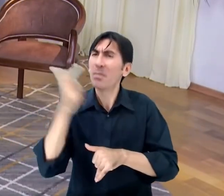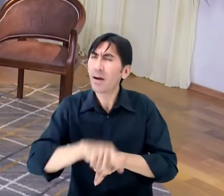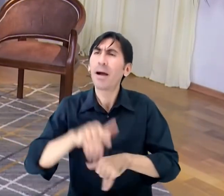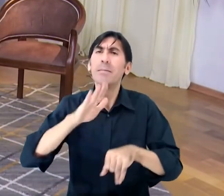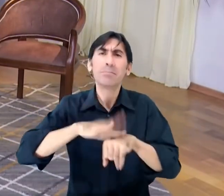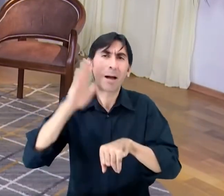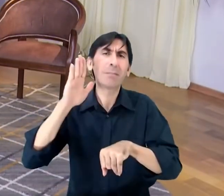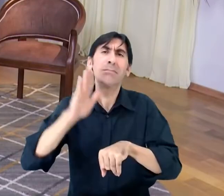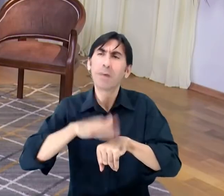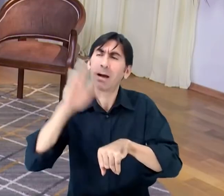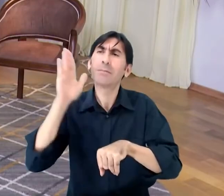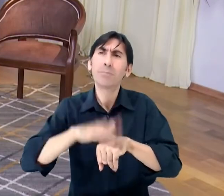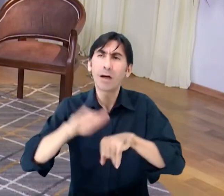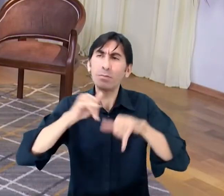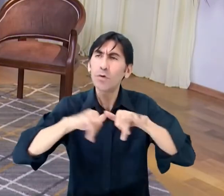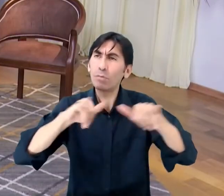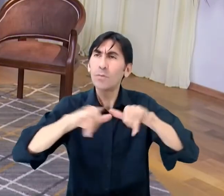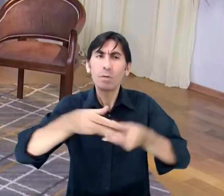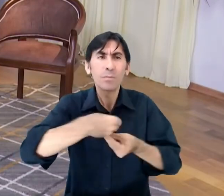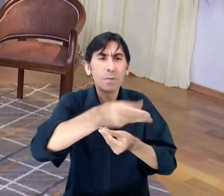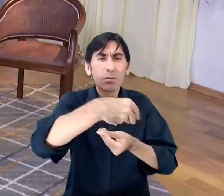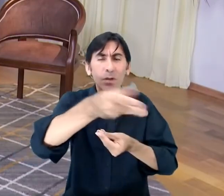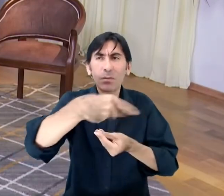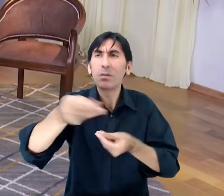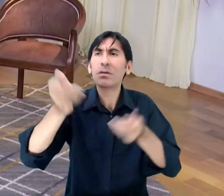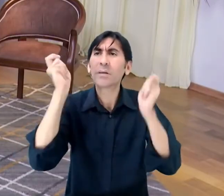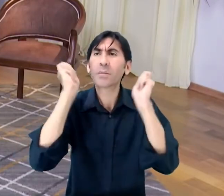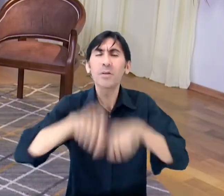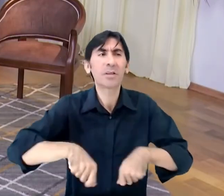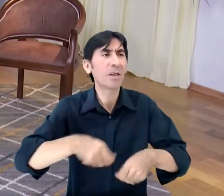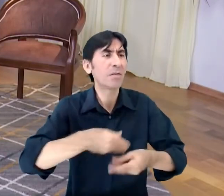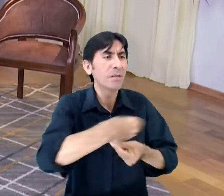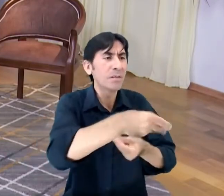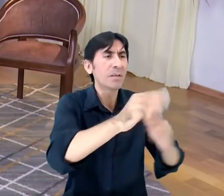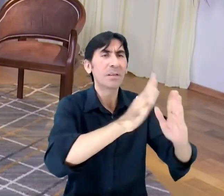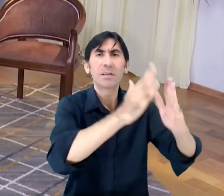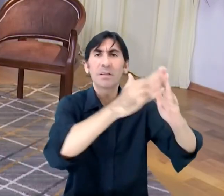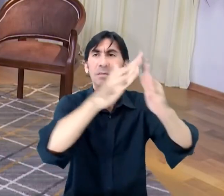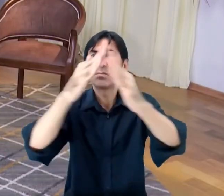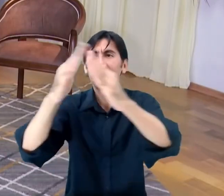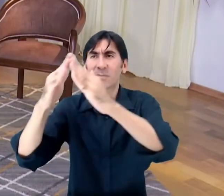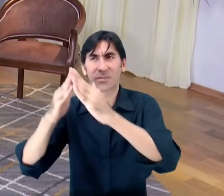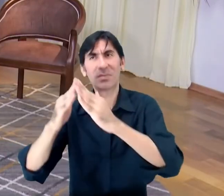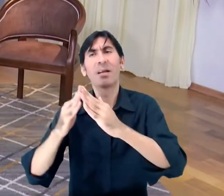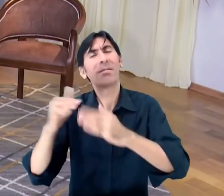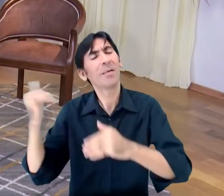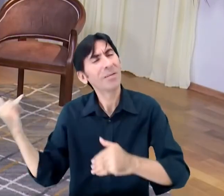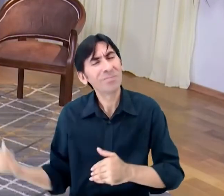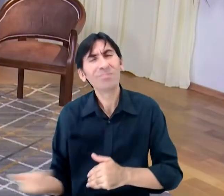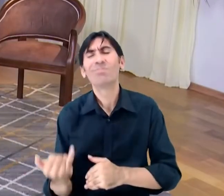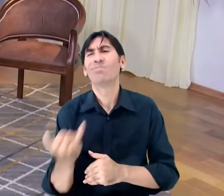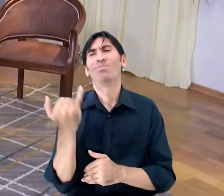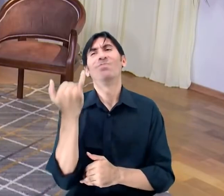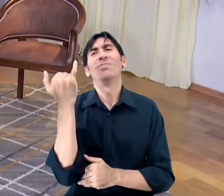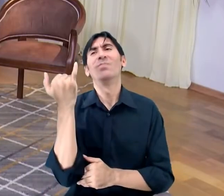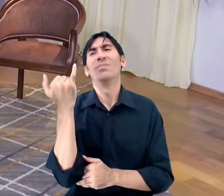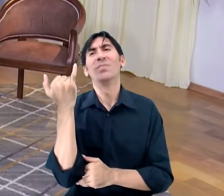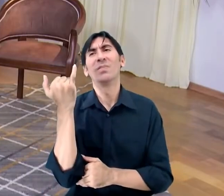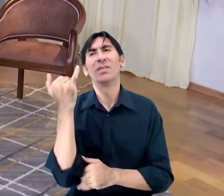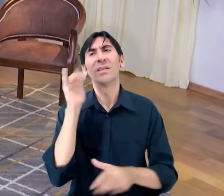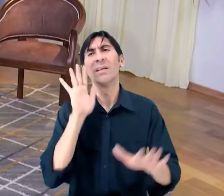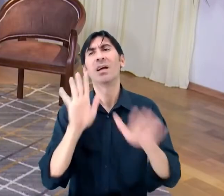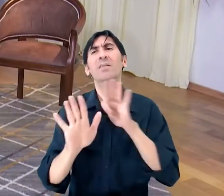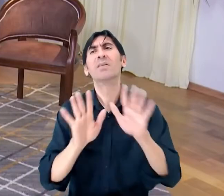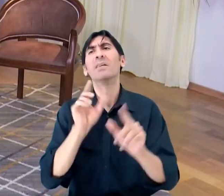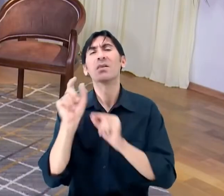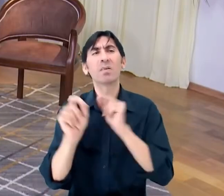literaturas para que essas cheguem aos lares. Isto é fundamental. Muitas vezes eu